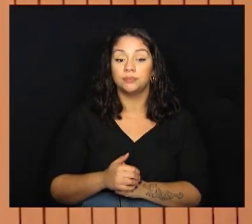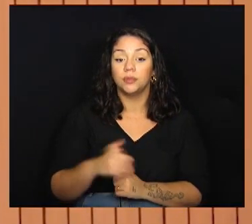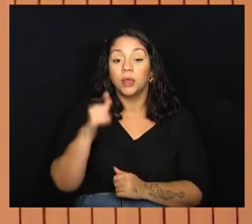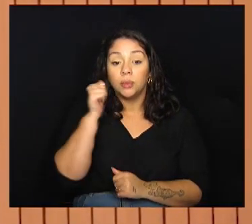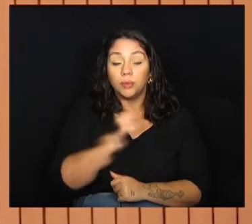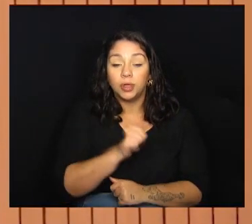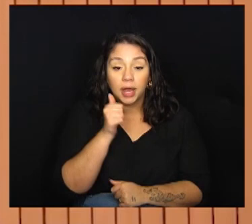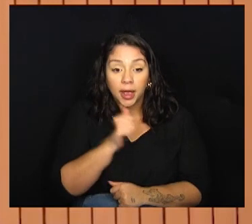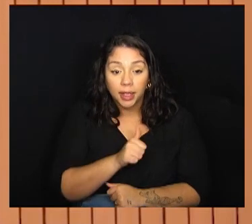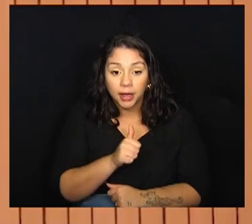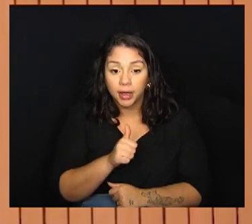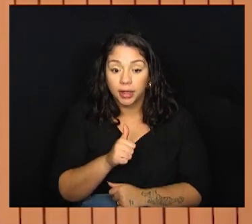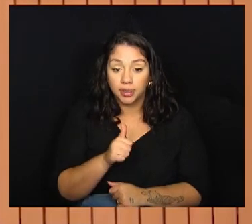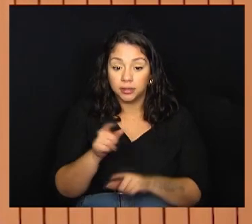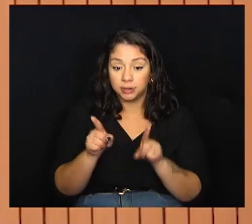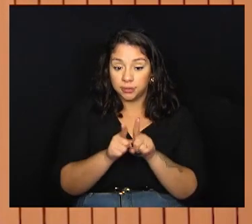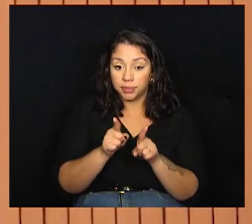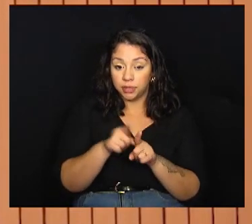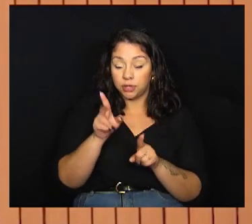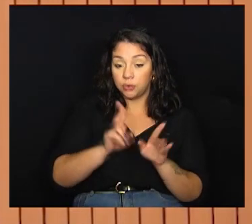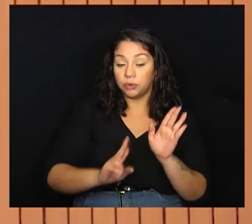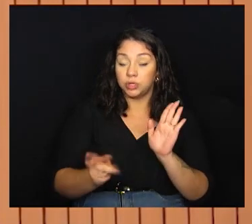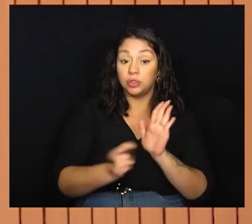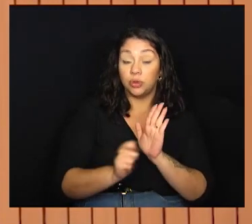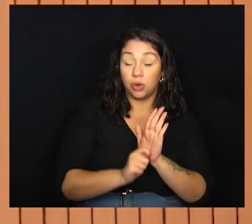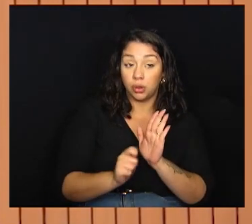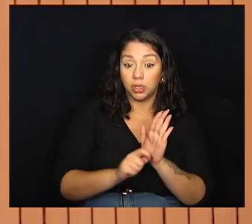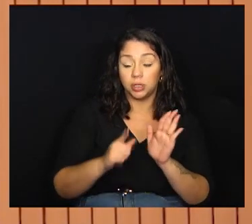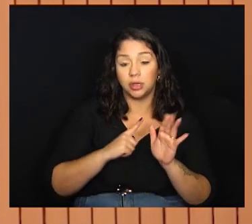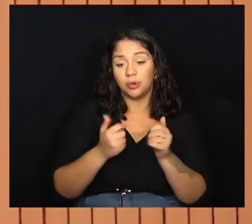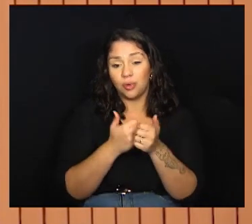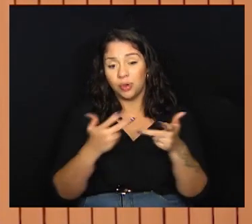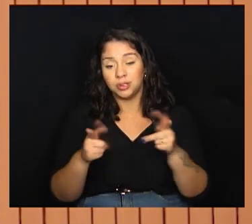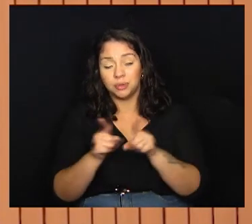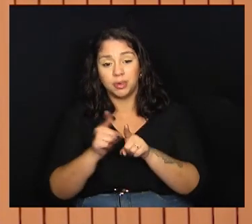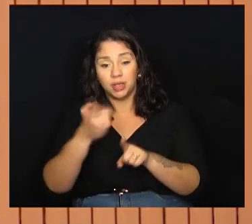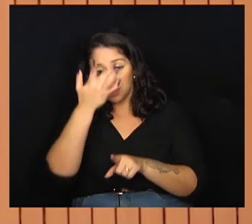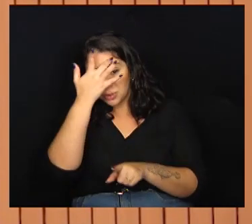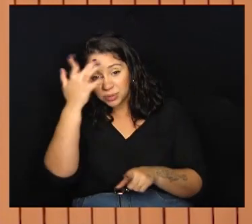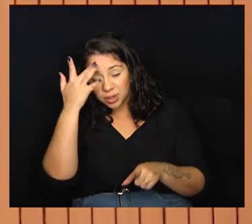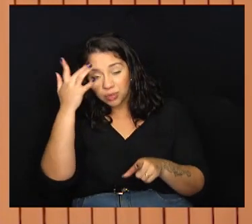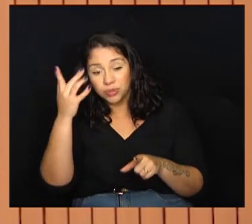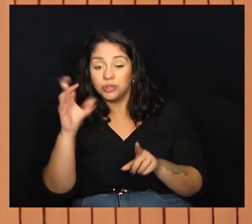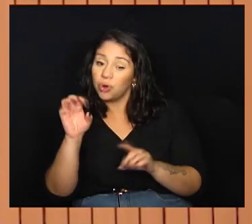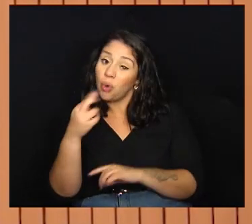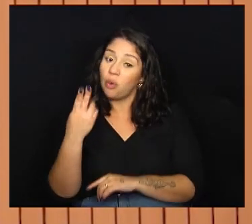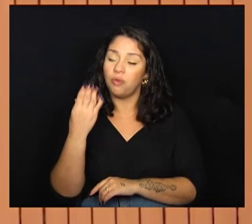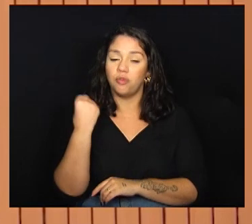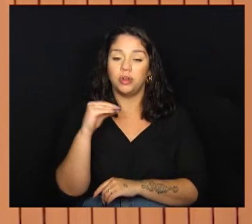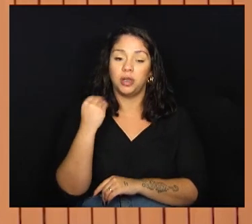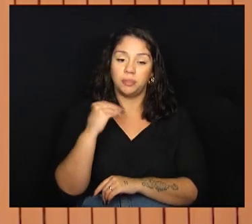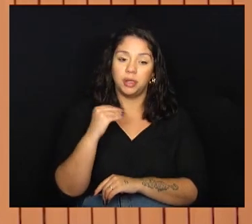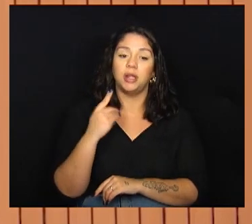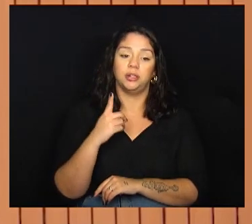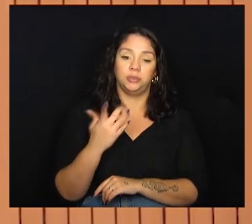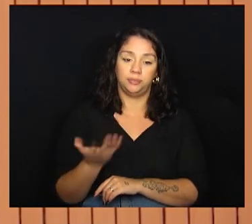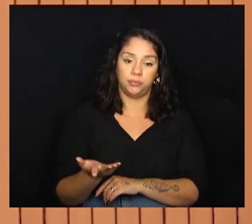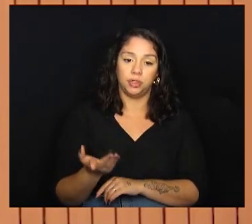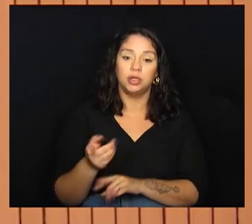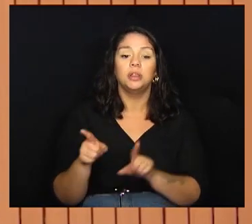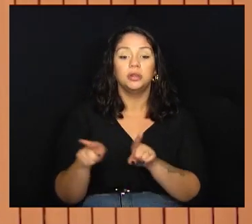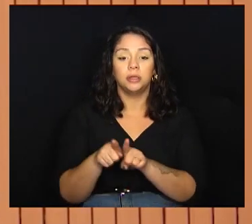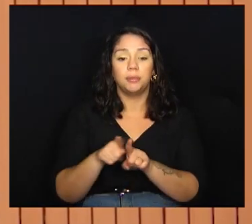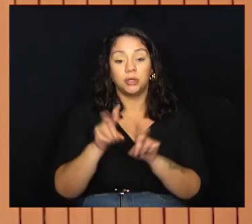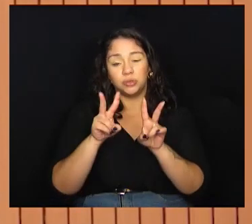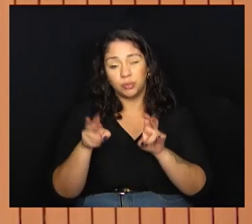mulheres que fazem uso de substância, tem alguma questão com saúde mental ou vulnerabilidade, tá? Dentre elas, a situação